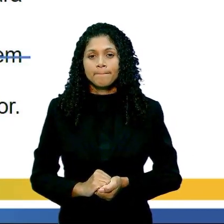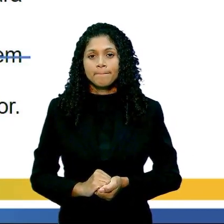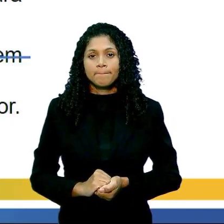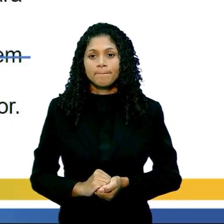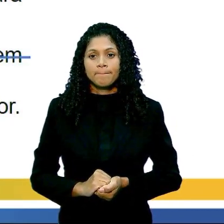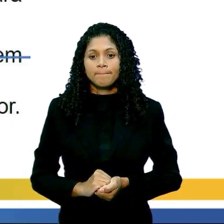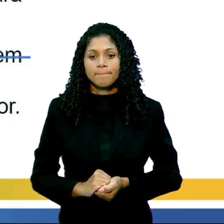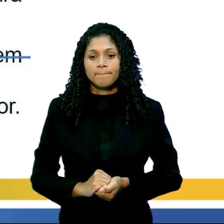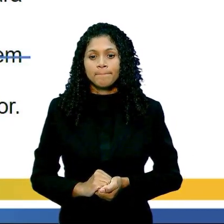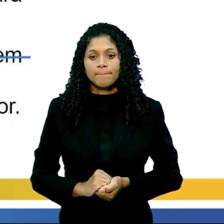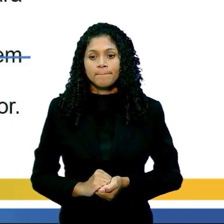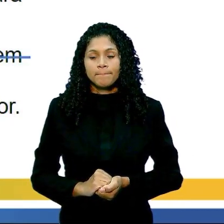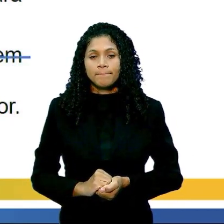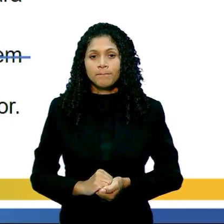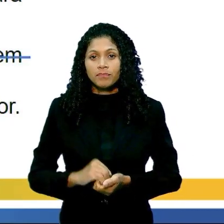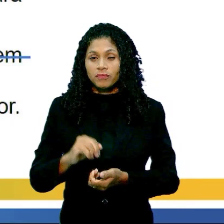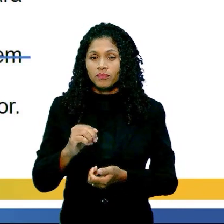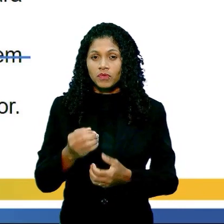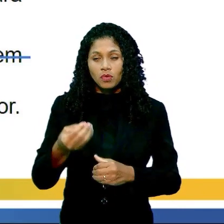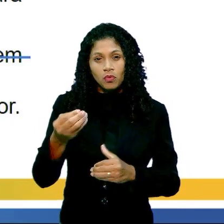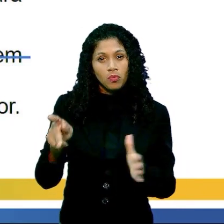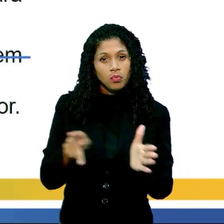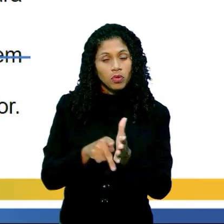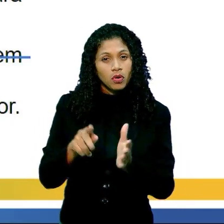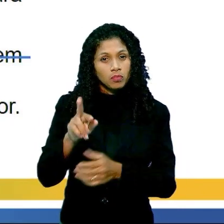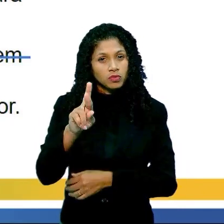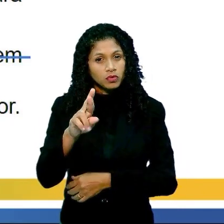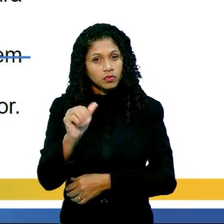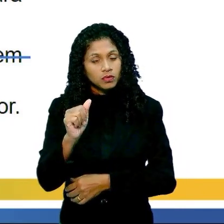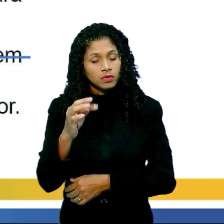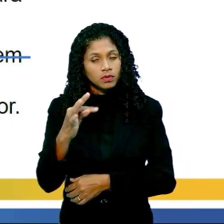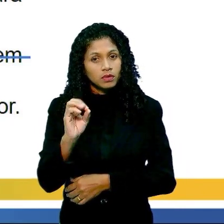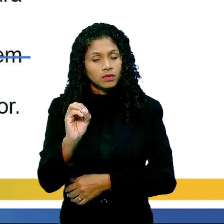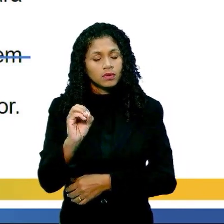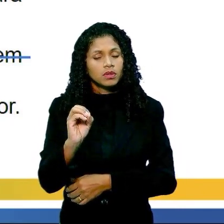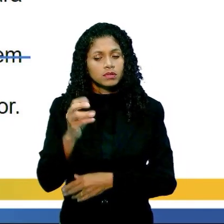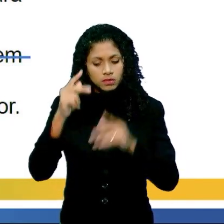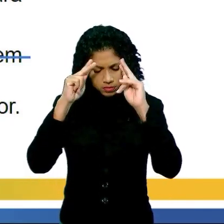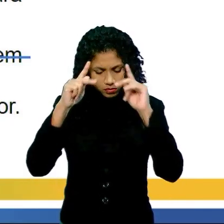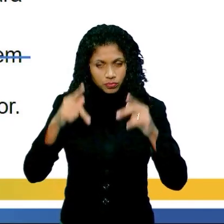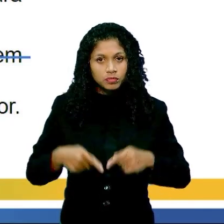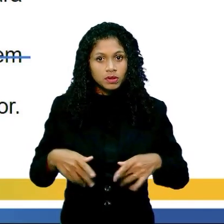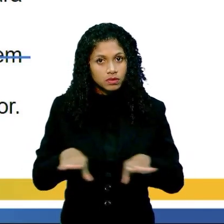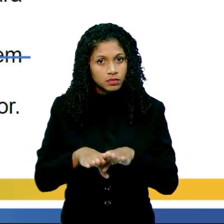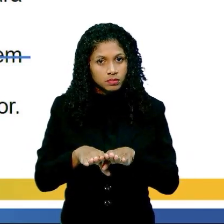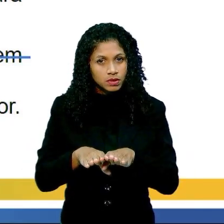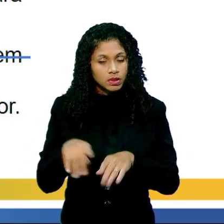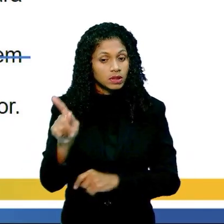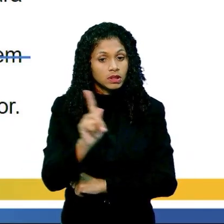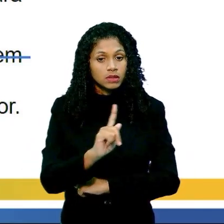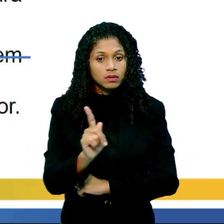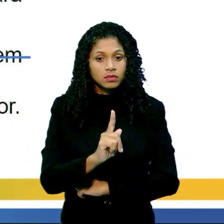Você vê que o texto ele não está falando sobre a grande quantidade de morfina que é